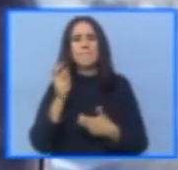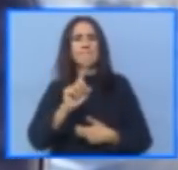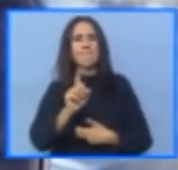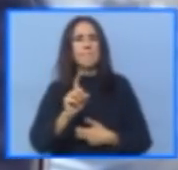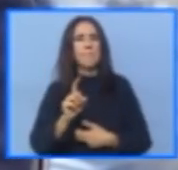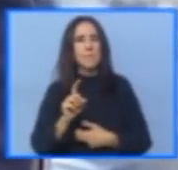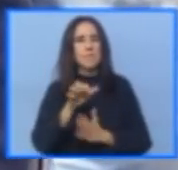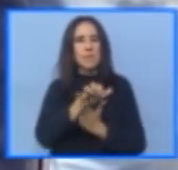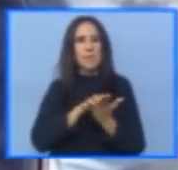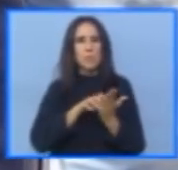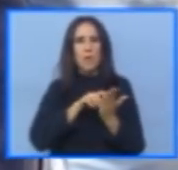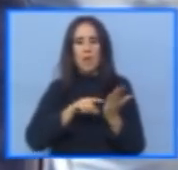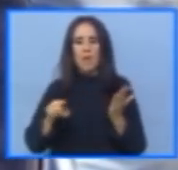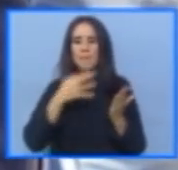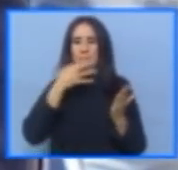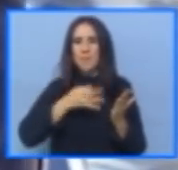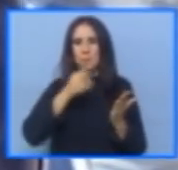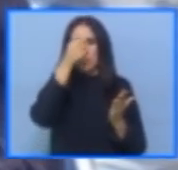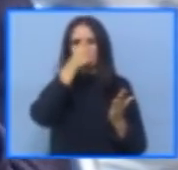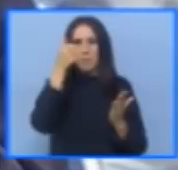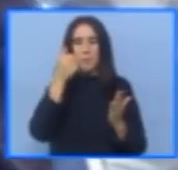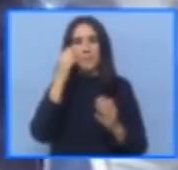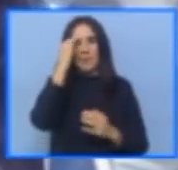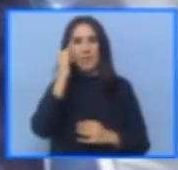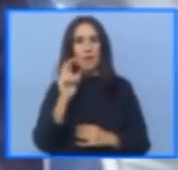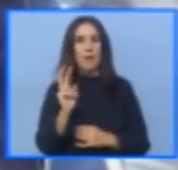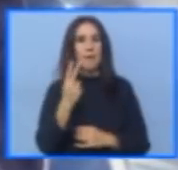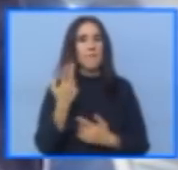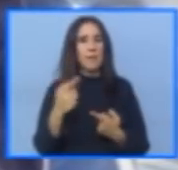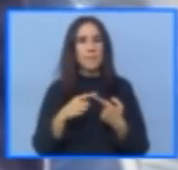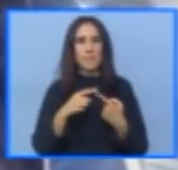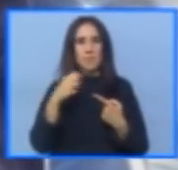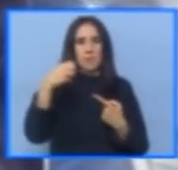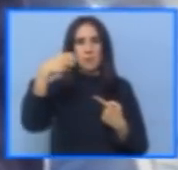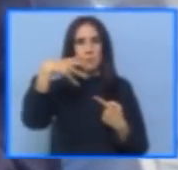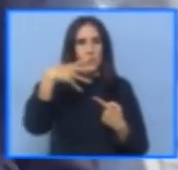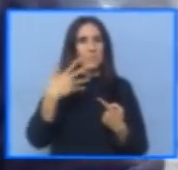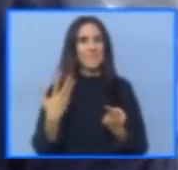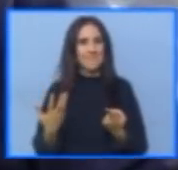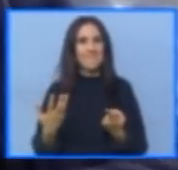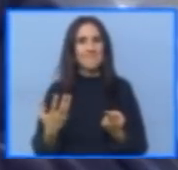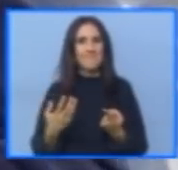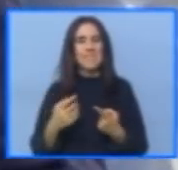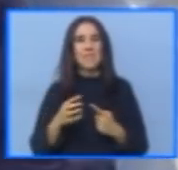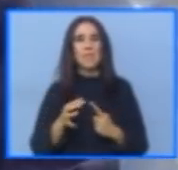percorre todos os textos deste domingo. E essas duas ideias são a luz, não é?